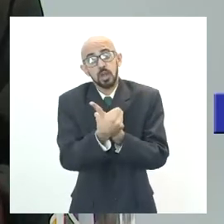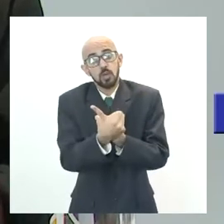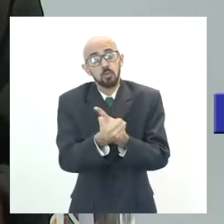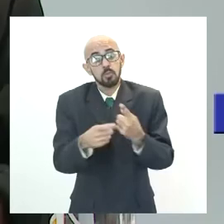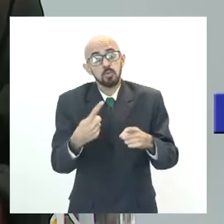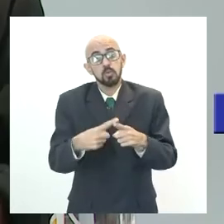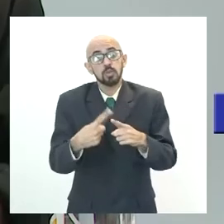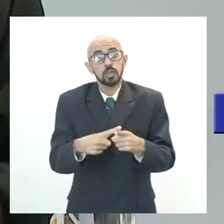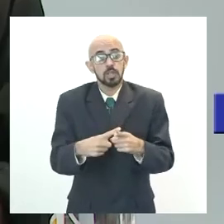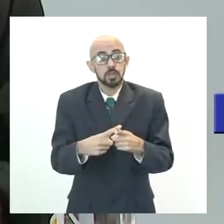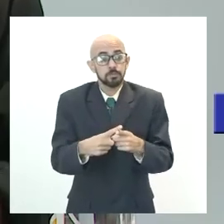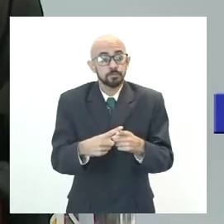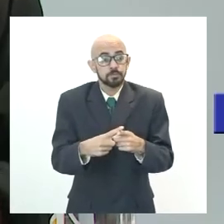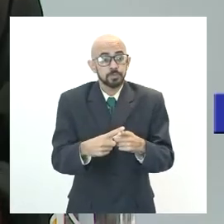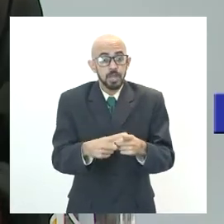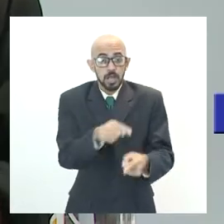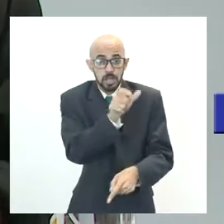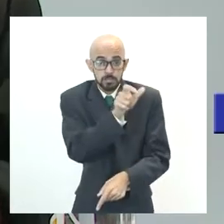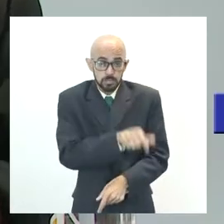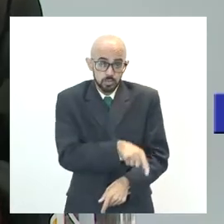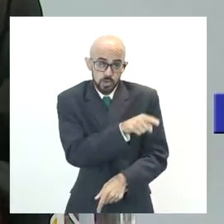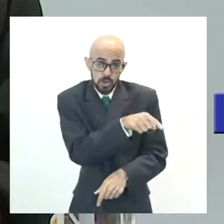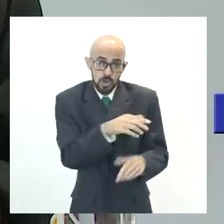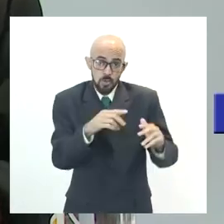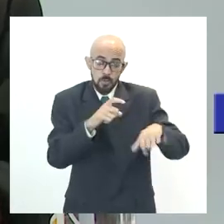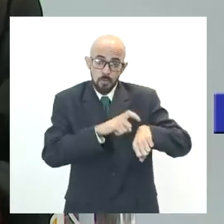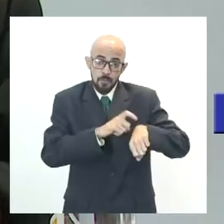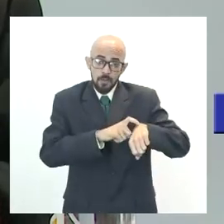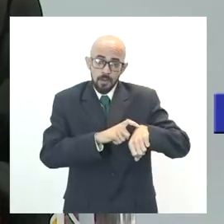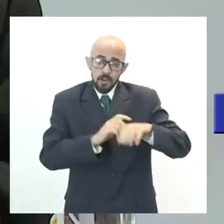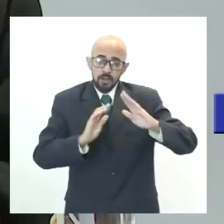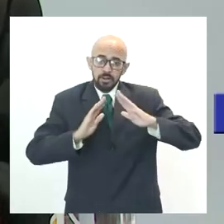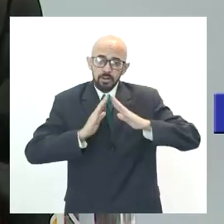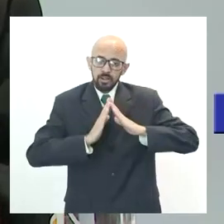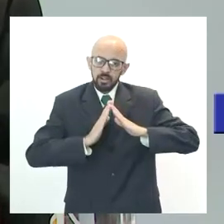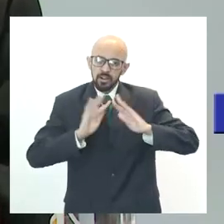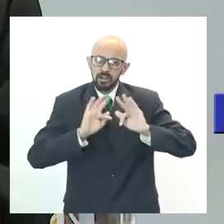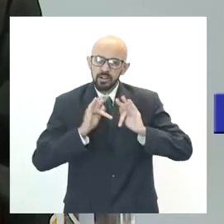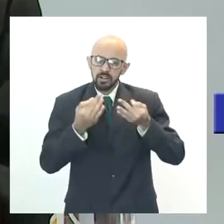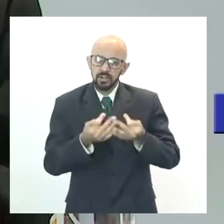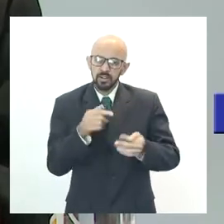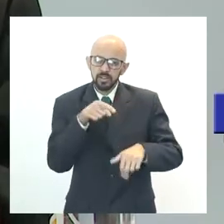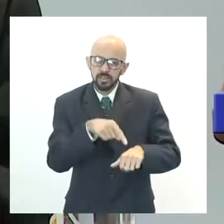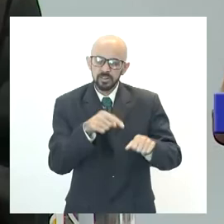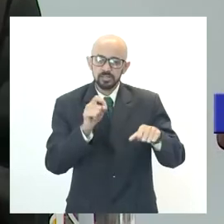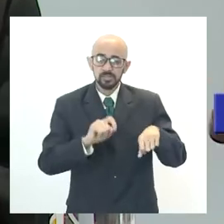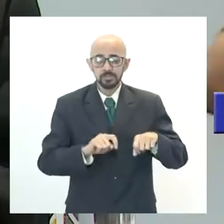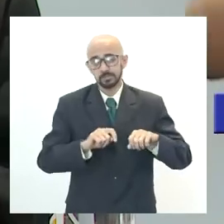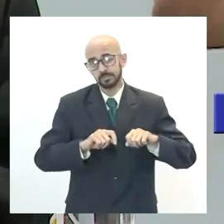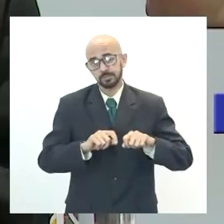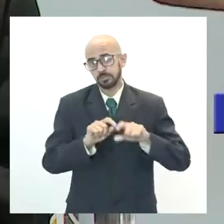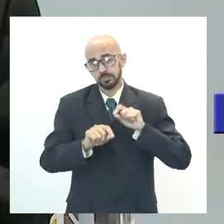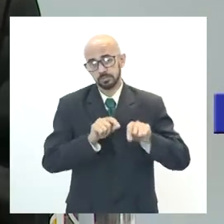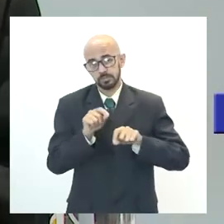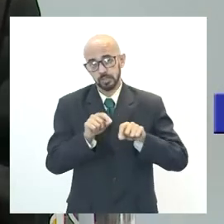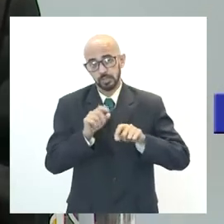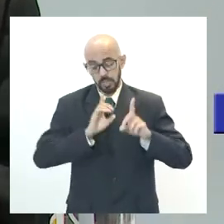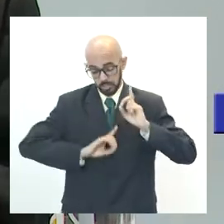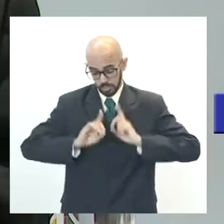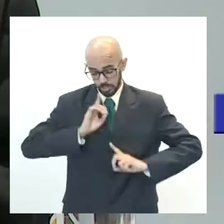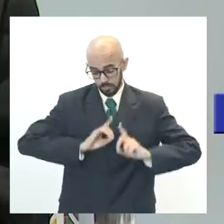porque as pessoas no confinamento chegaram a um ponto as famílias chegaram a um ponto em que o grau de depressão